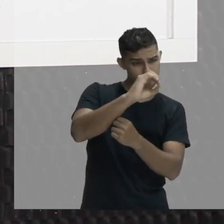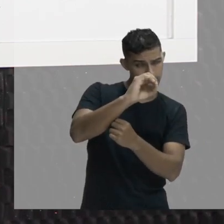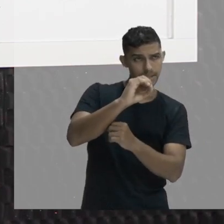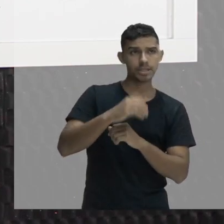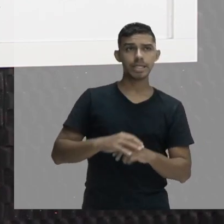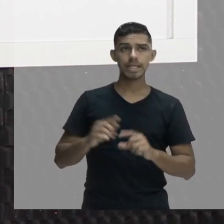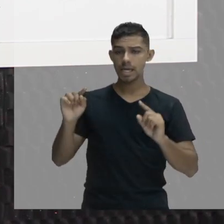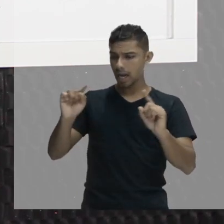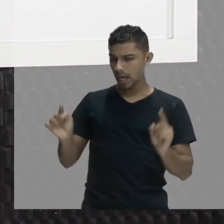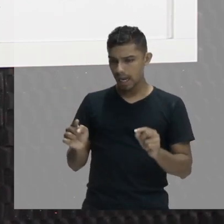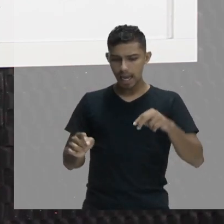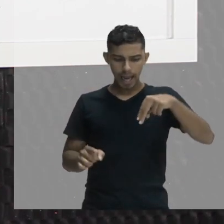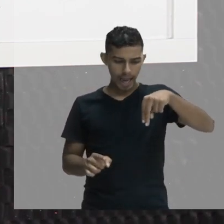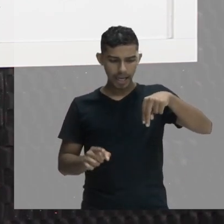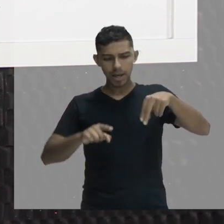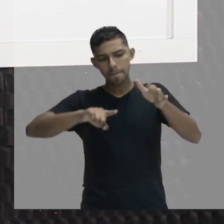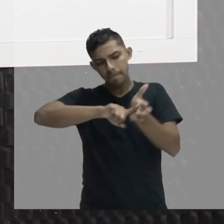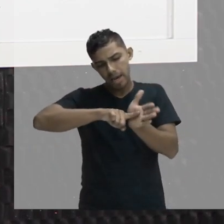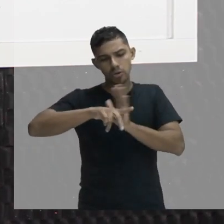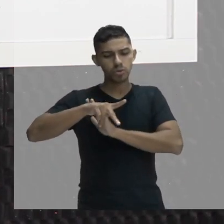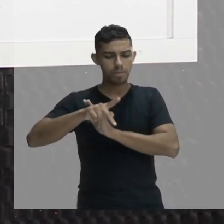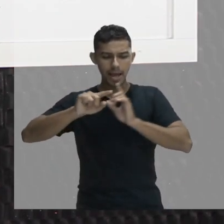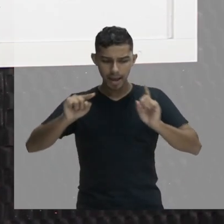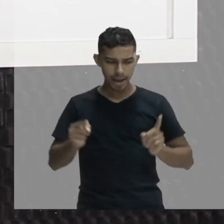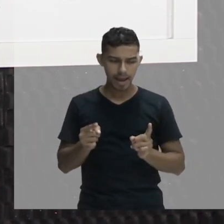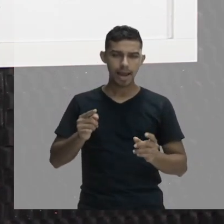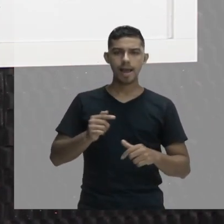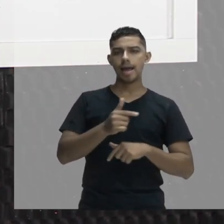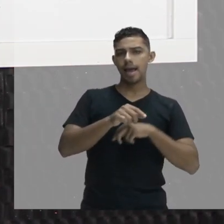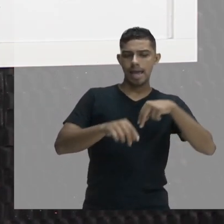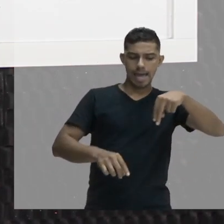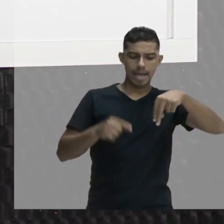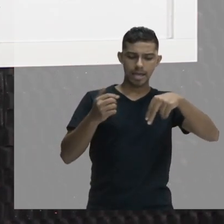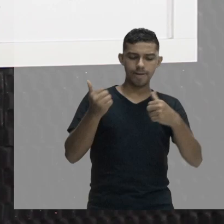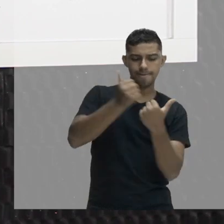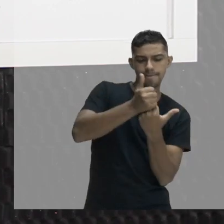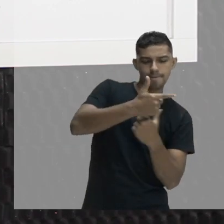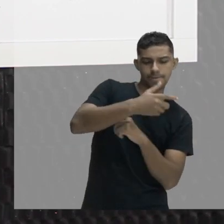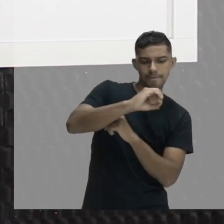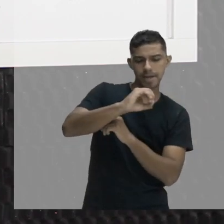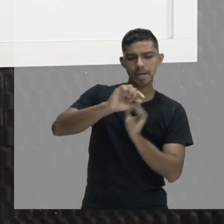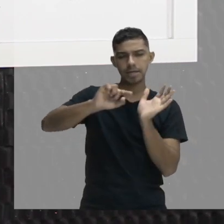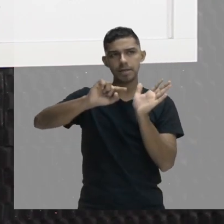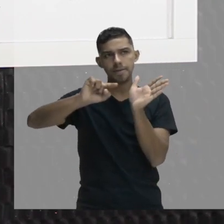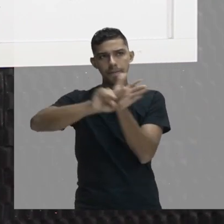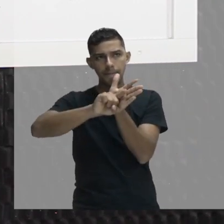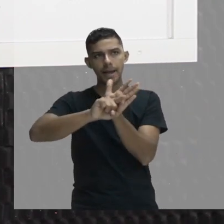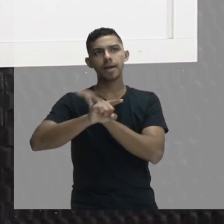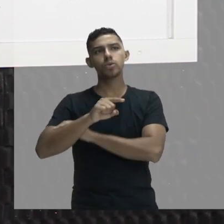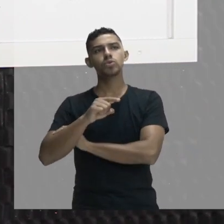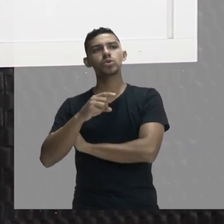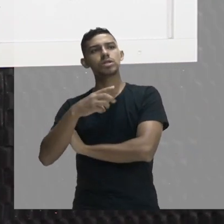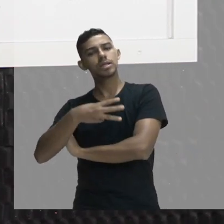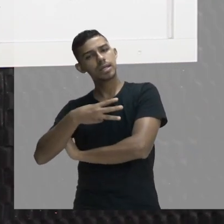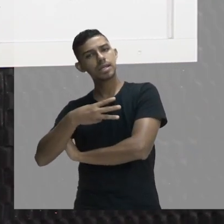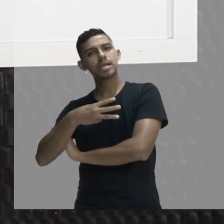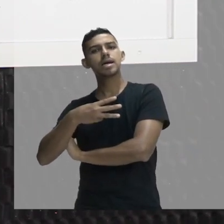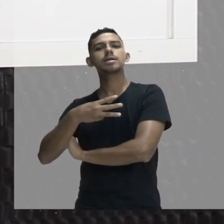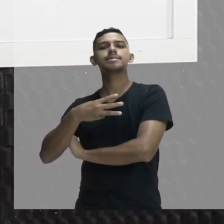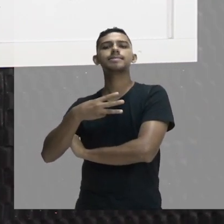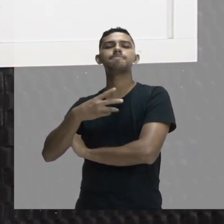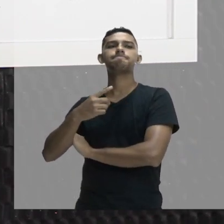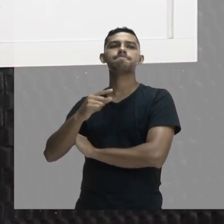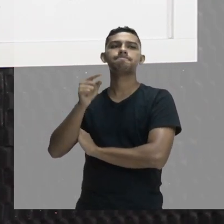fatorial dividido por 20 menos 3 fatorial. Beleza, então você vai ter aqui 20 fatorial